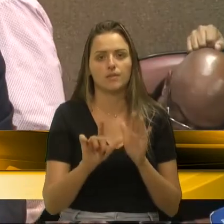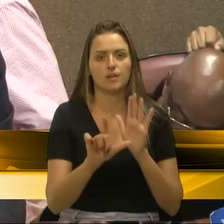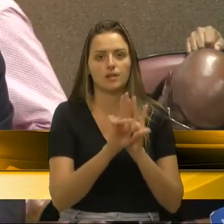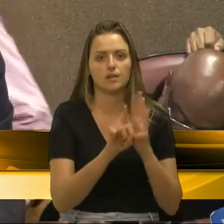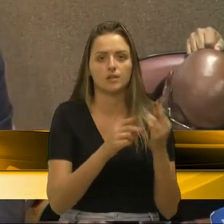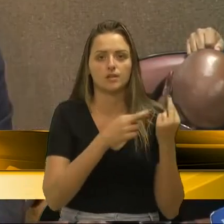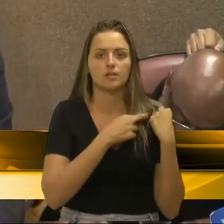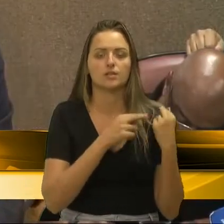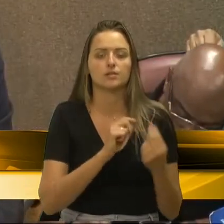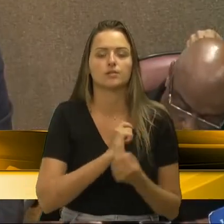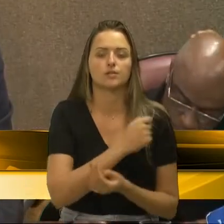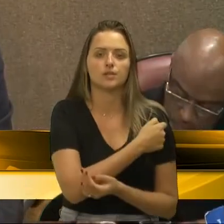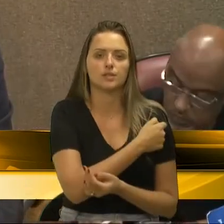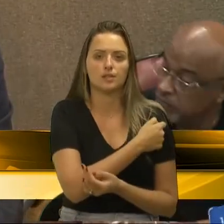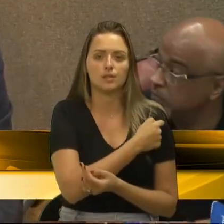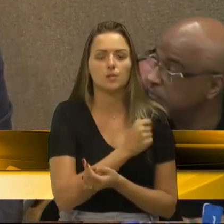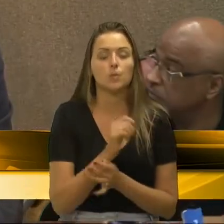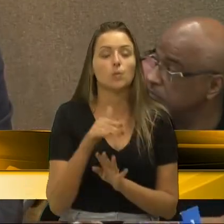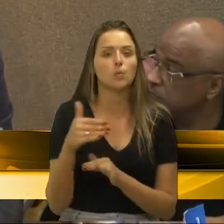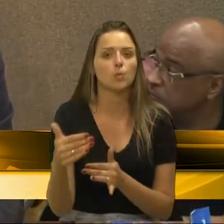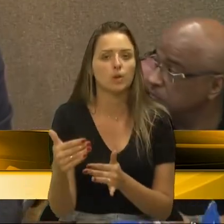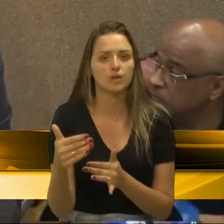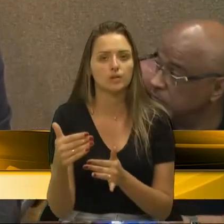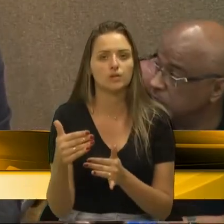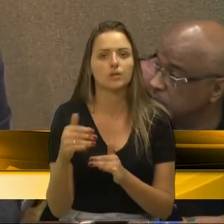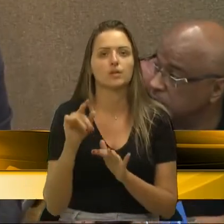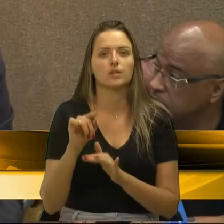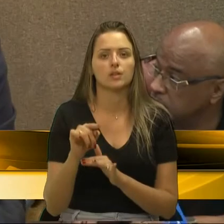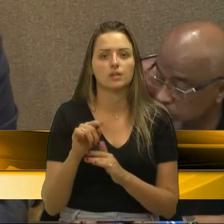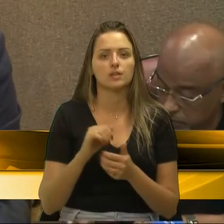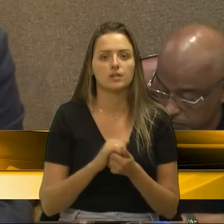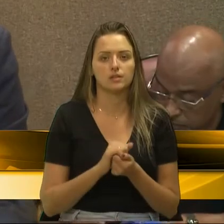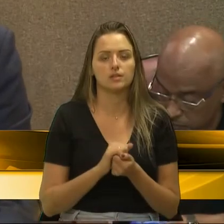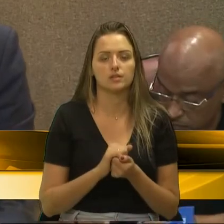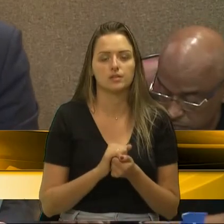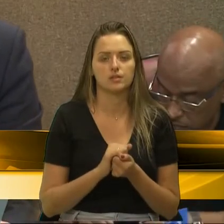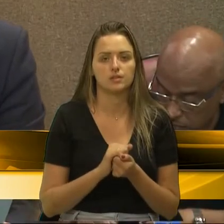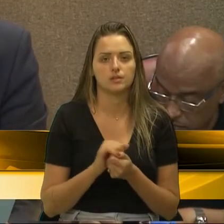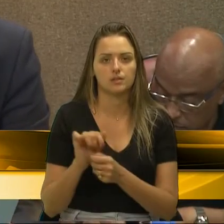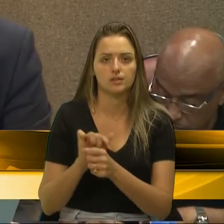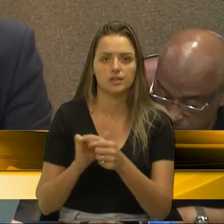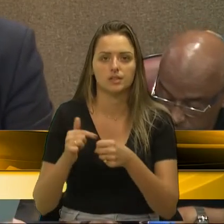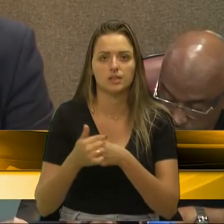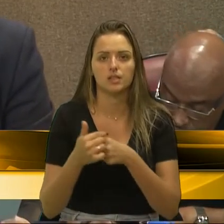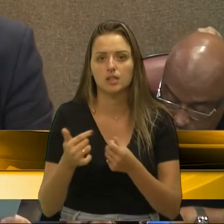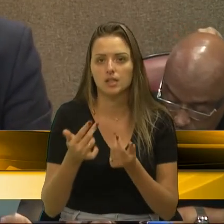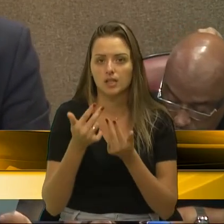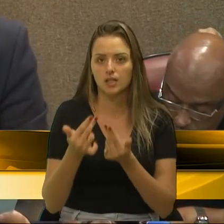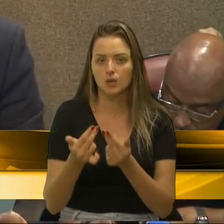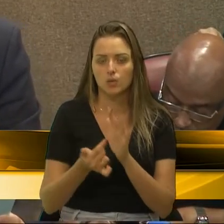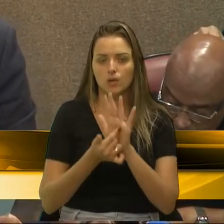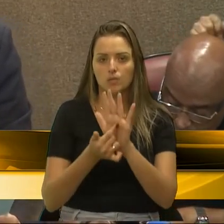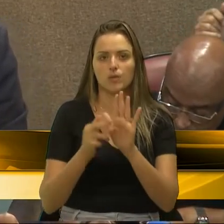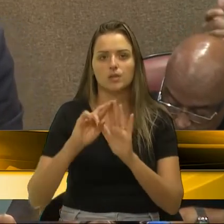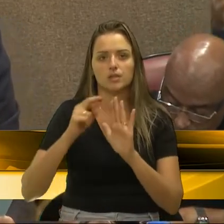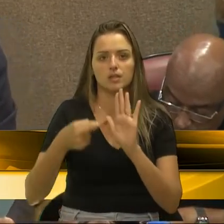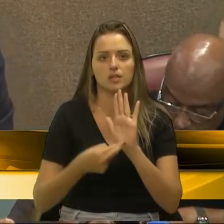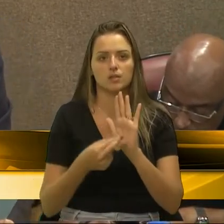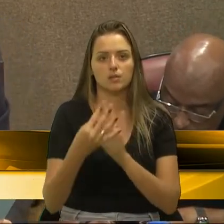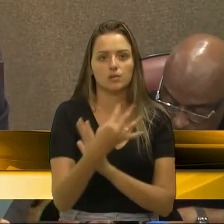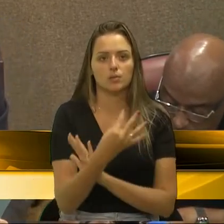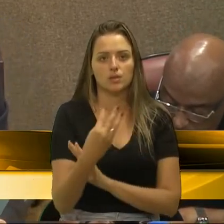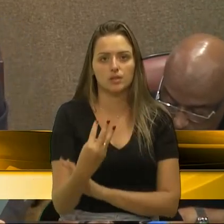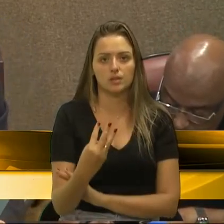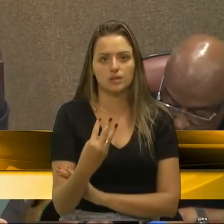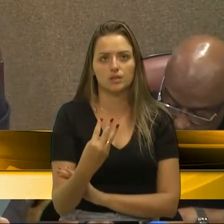Fiscal, quanto aos limites de endividamento do município, conforme estabelece a Resolução número